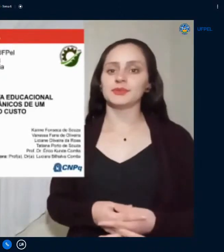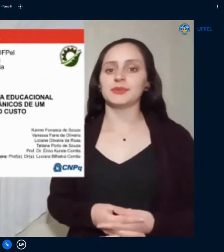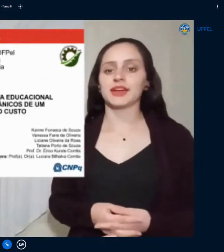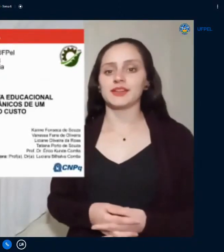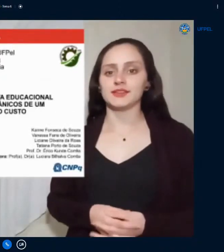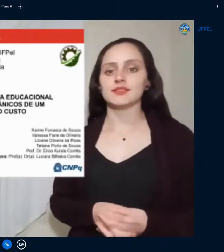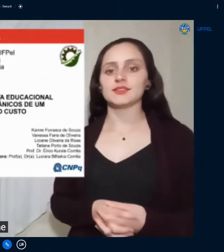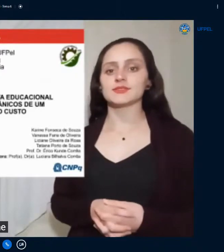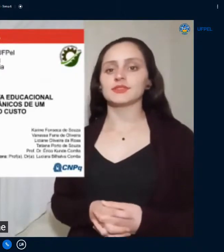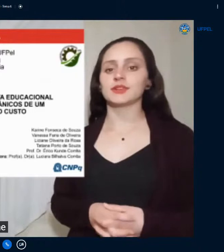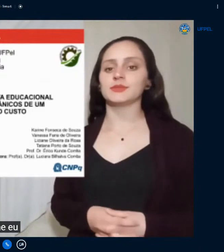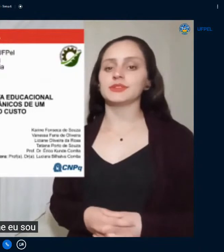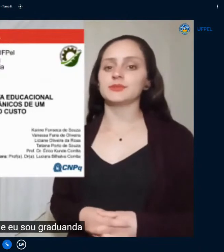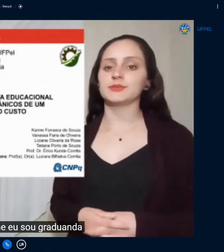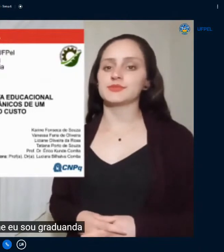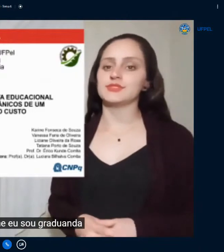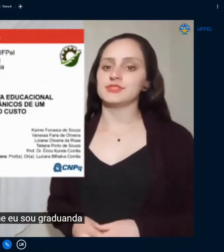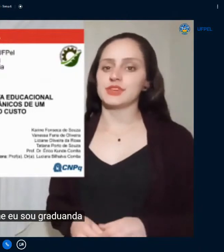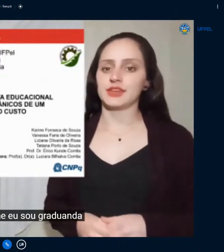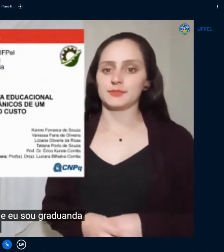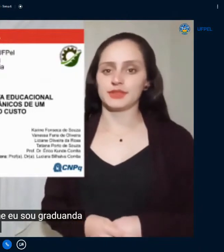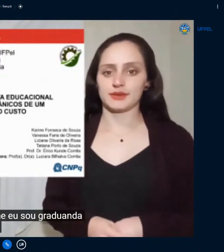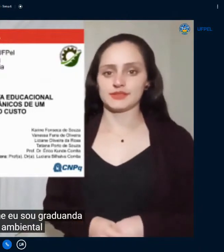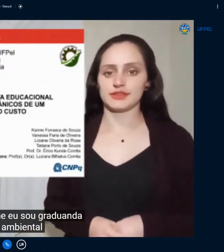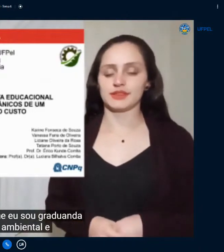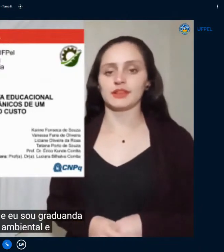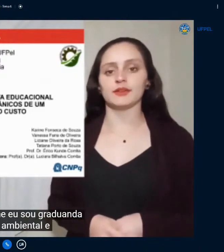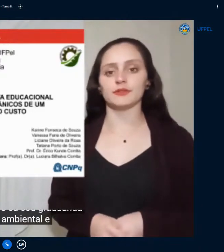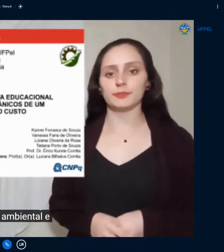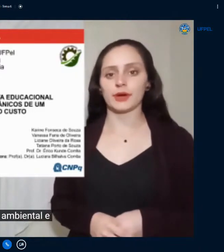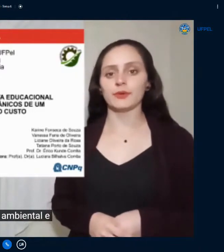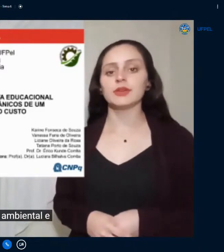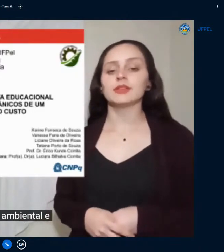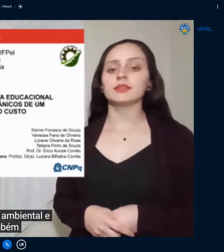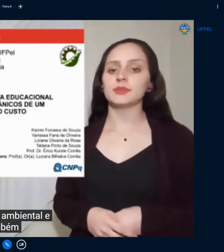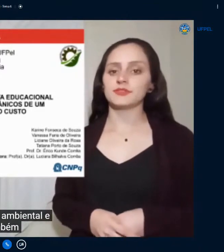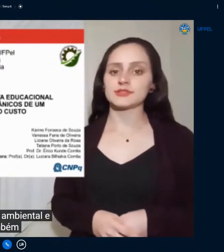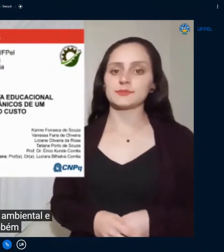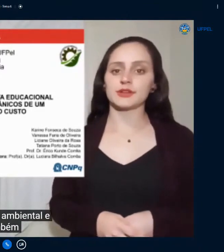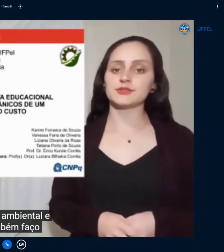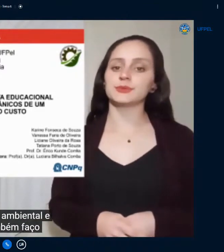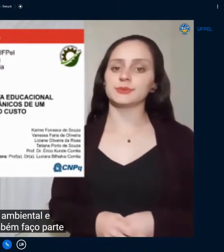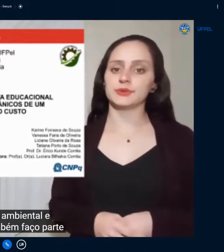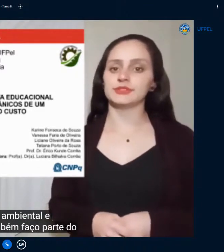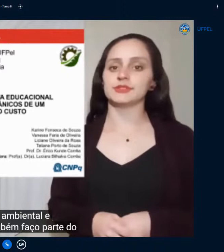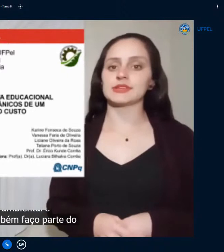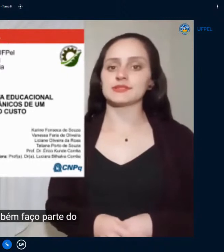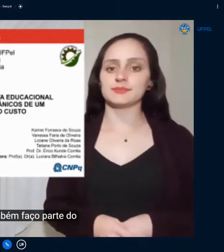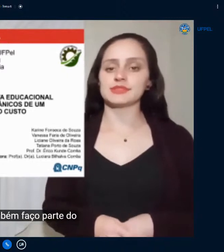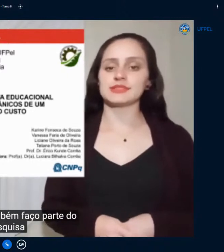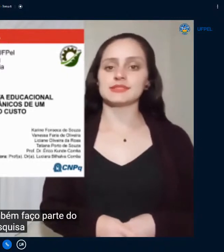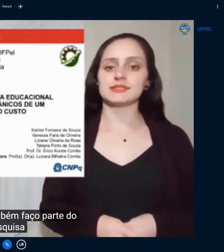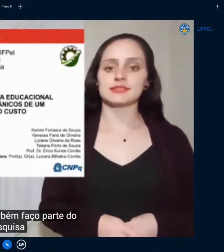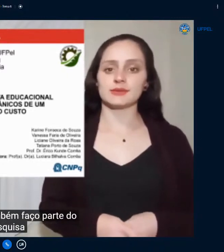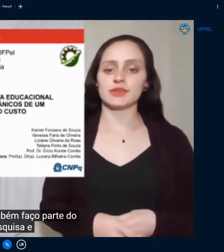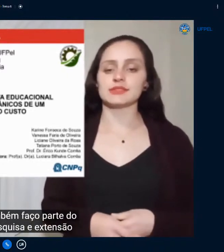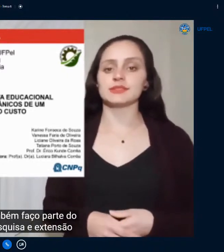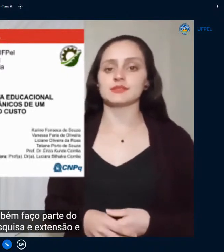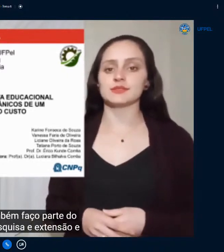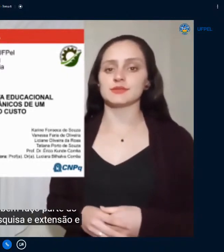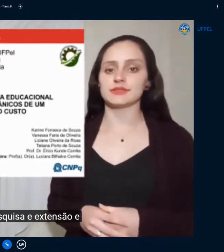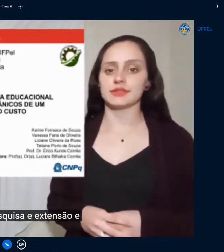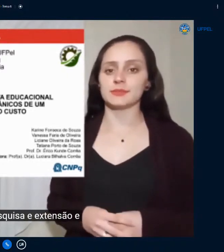Olá, meu nome é Karine, eu sou graduanda do curso de Engenharia Ambiental e Sanitária da UFPEL, também faço parte do Núcleo de Educação, Pesquisa,